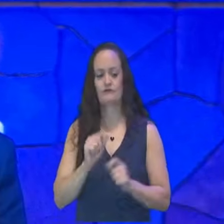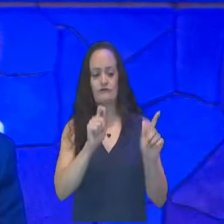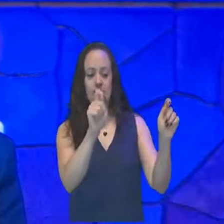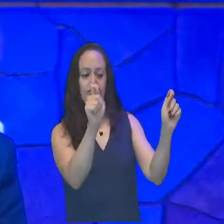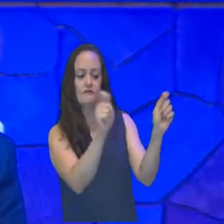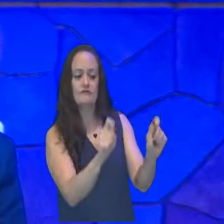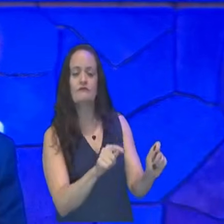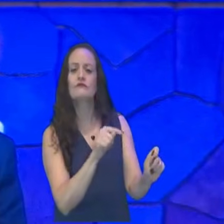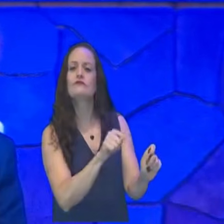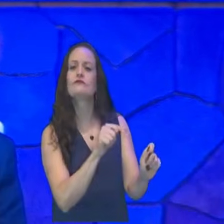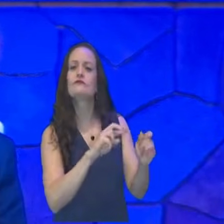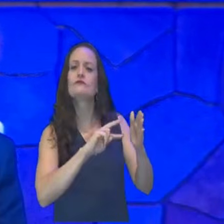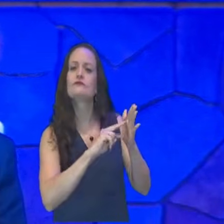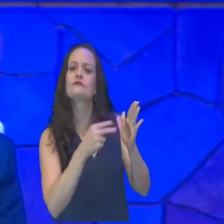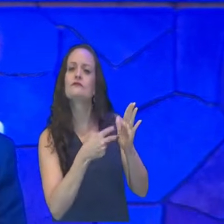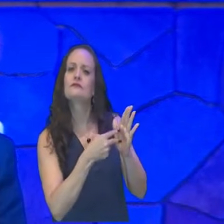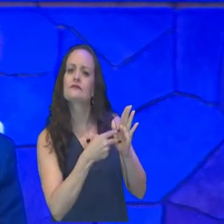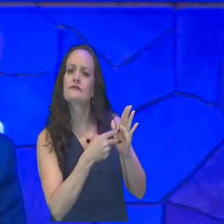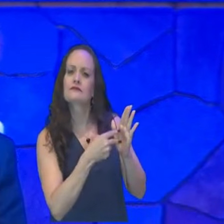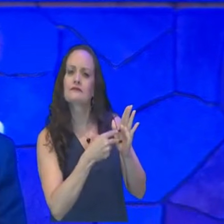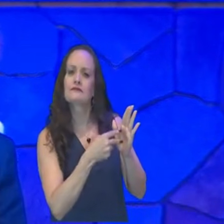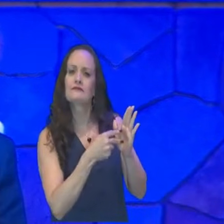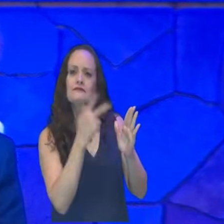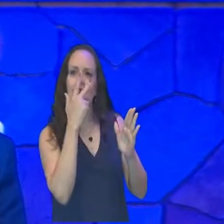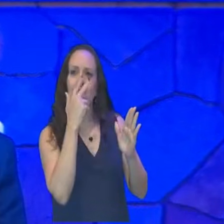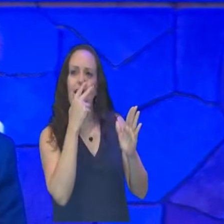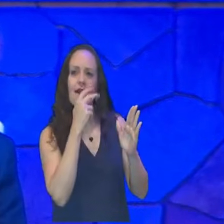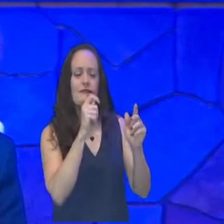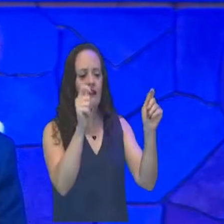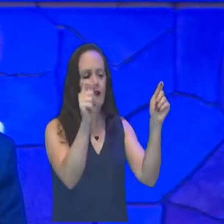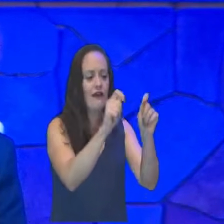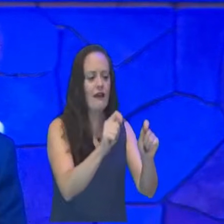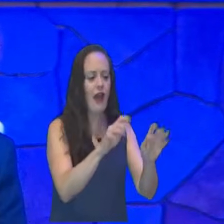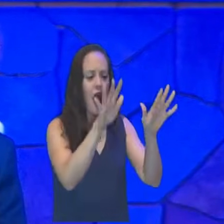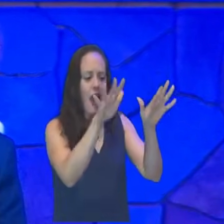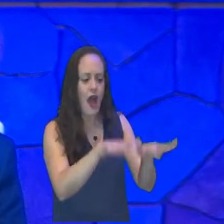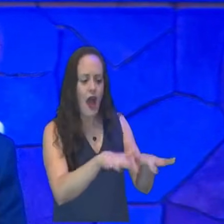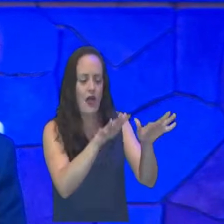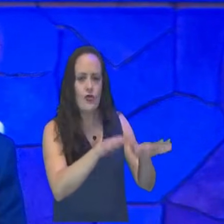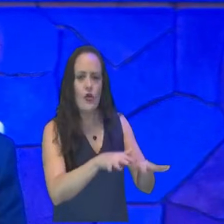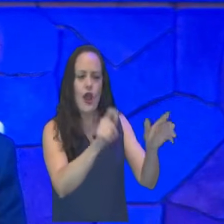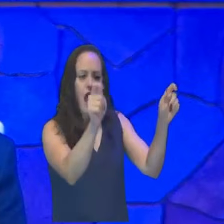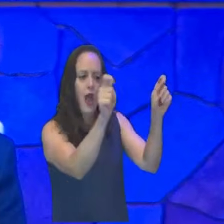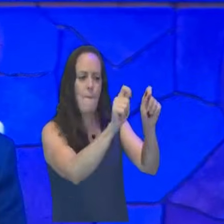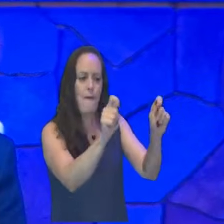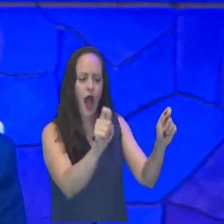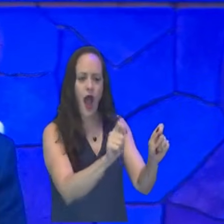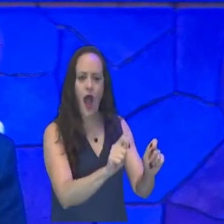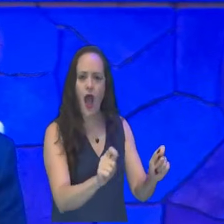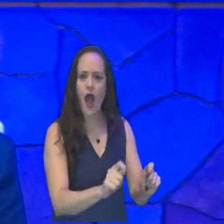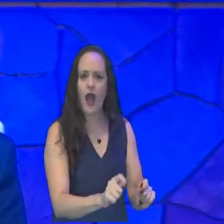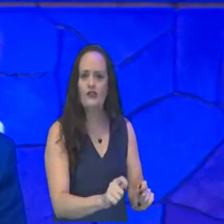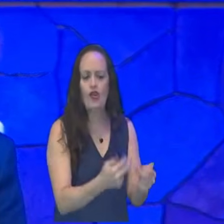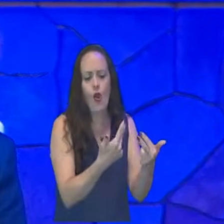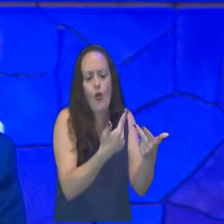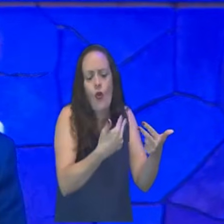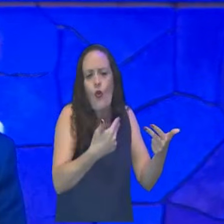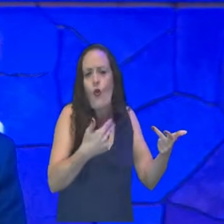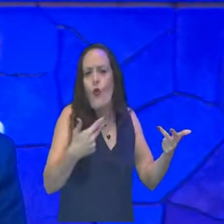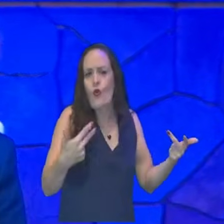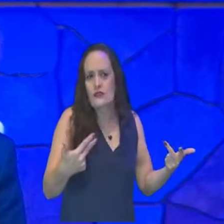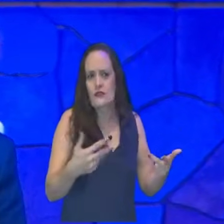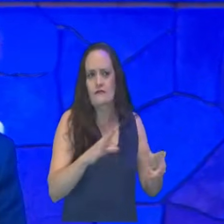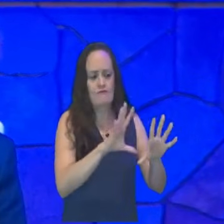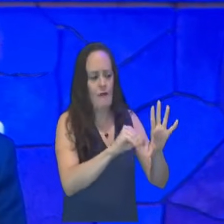que a idolatria, ela se resume à adoração de imagens, esculturas e objetos